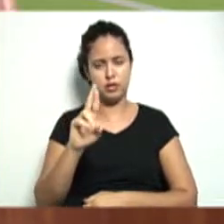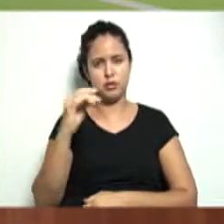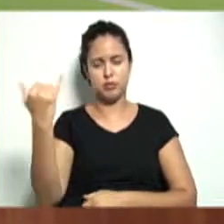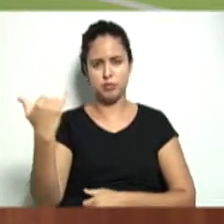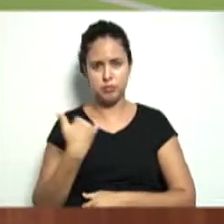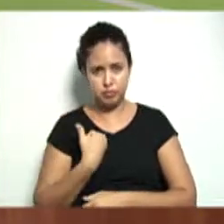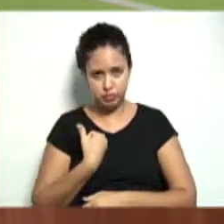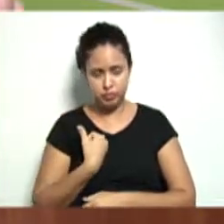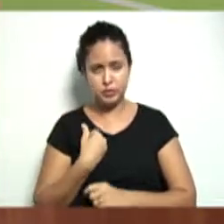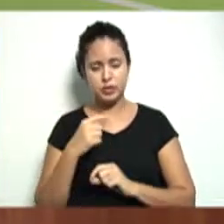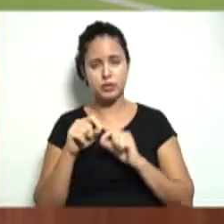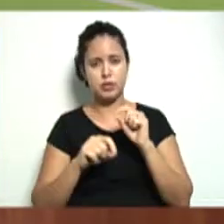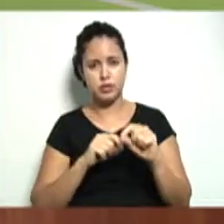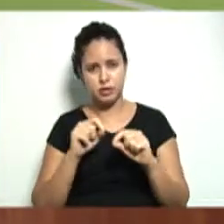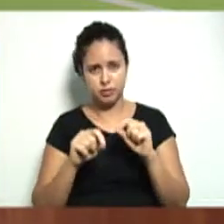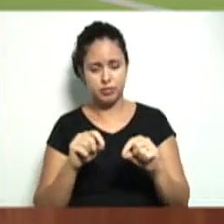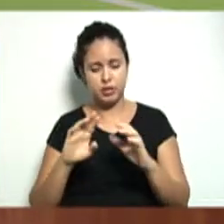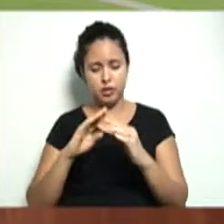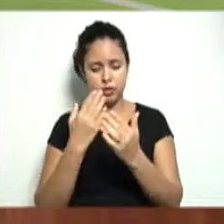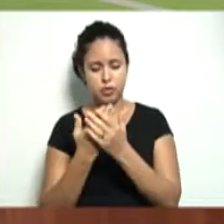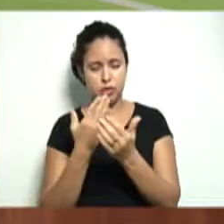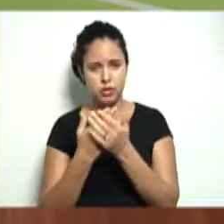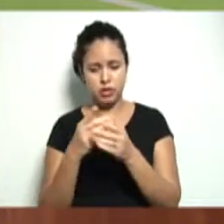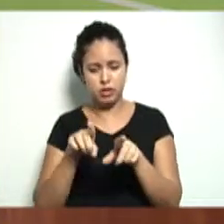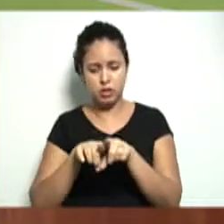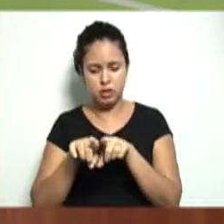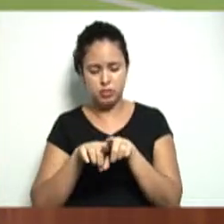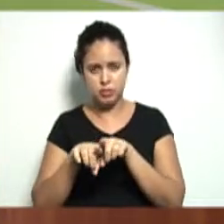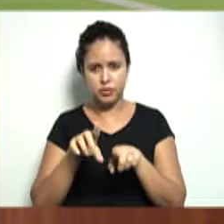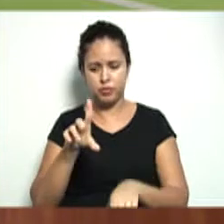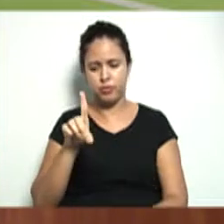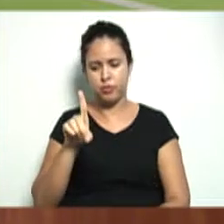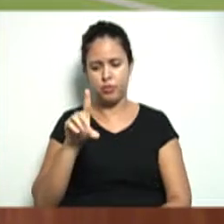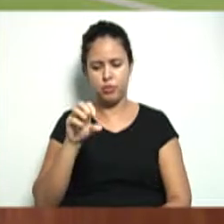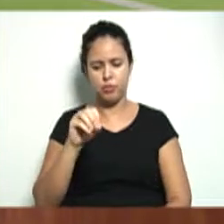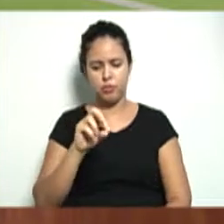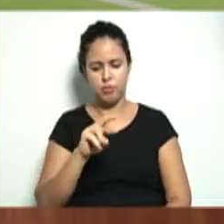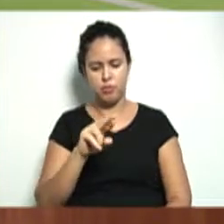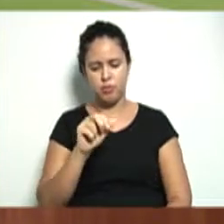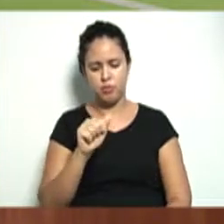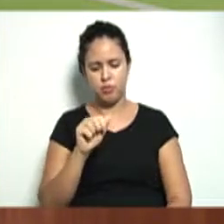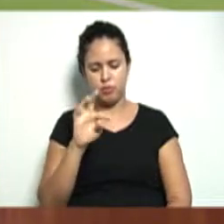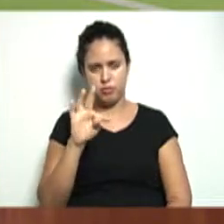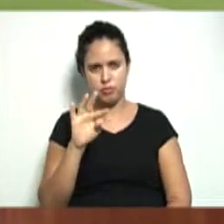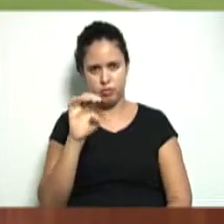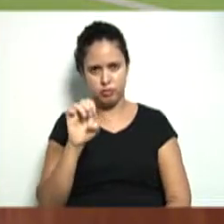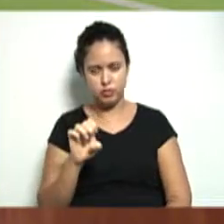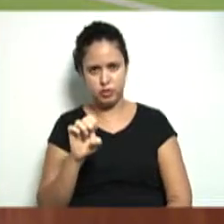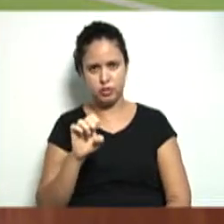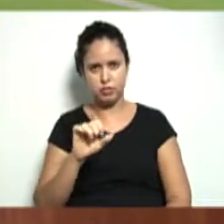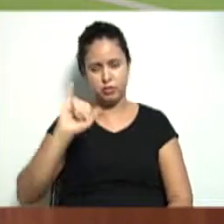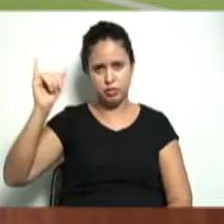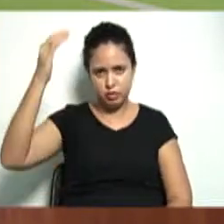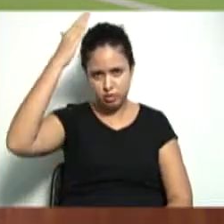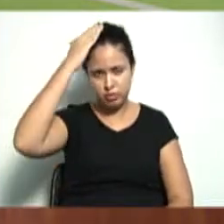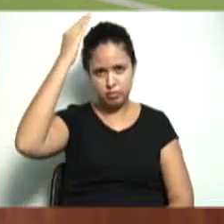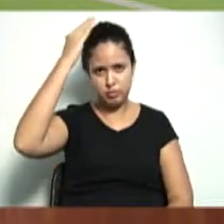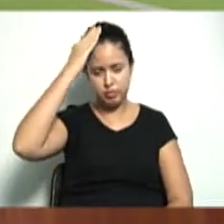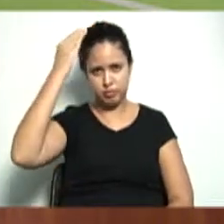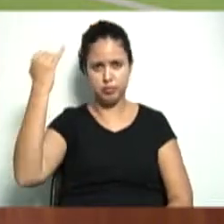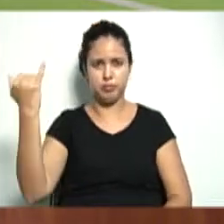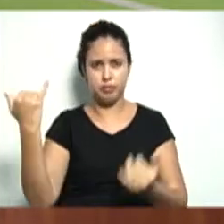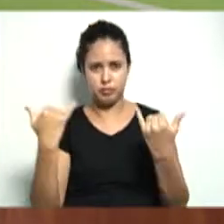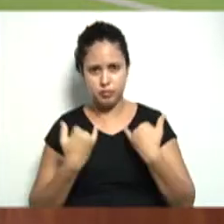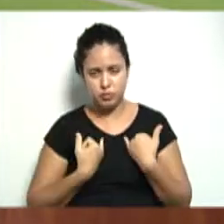da escola Irmã Dorothy, também de Ji-Paraná, e ela disse que os estudantes de lá estão bem atentos. Parabéns